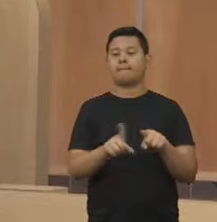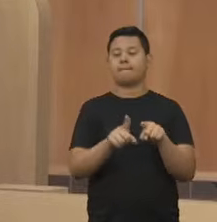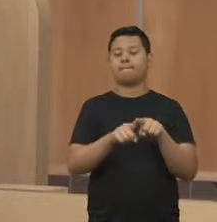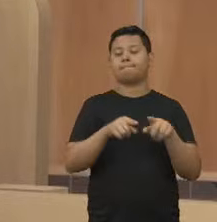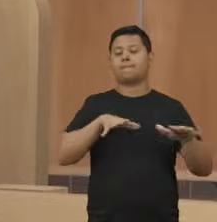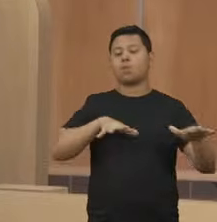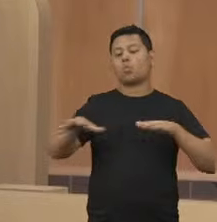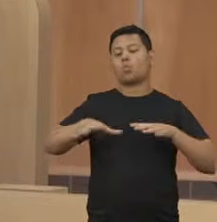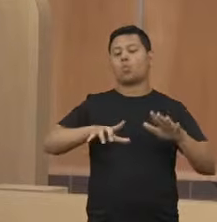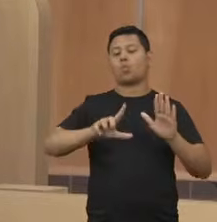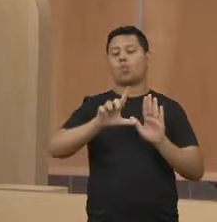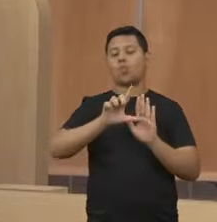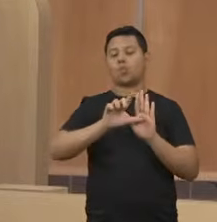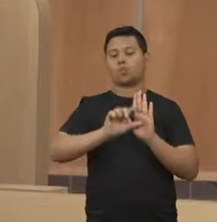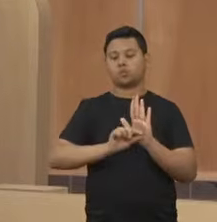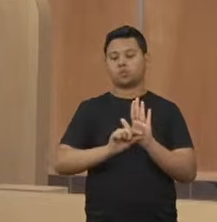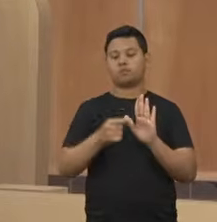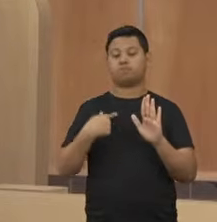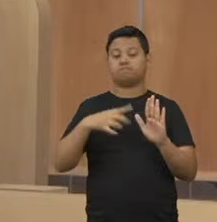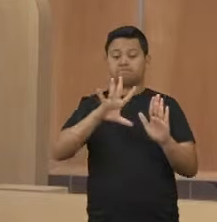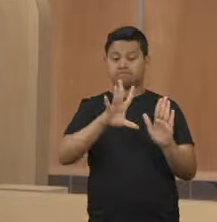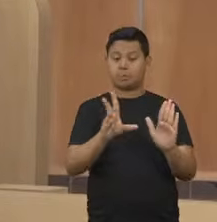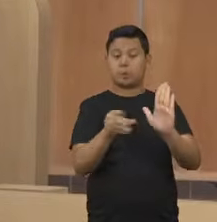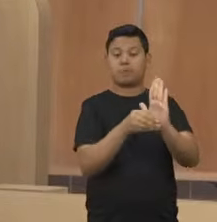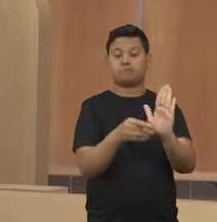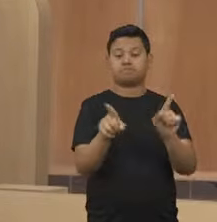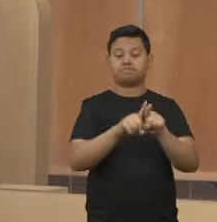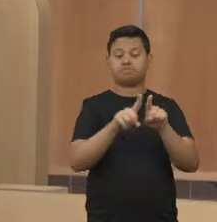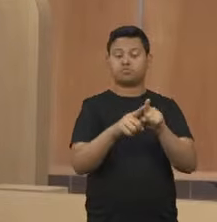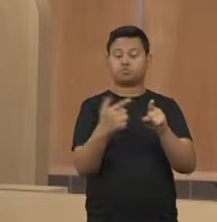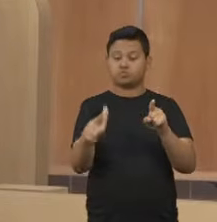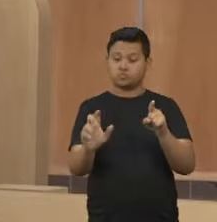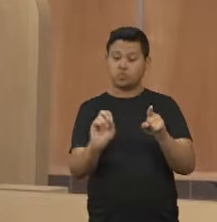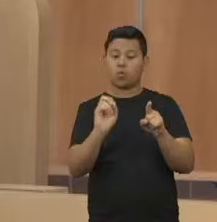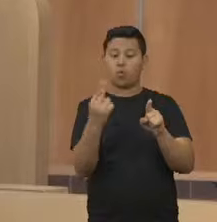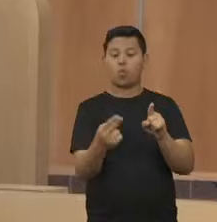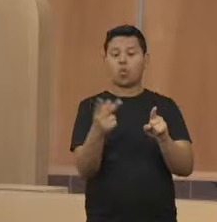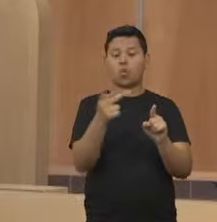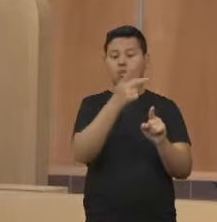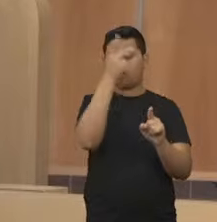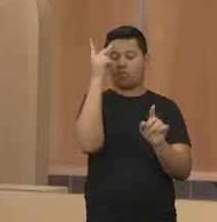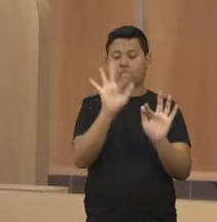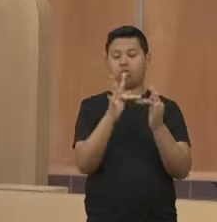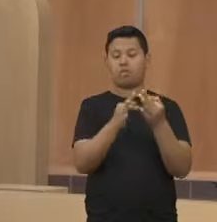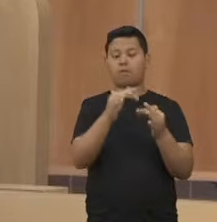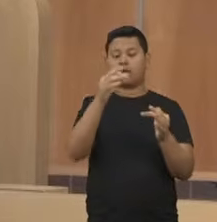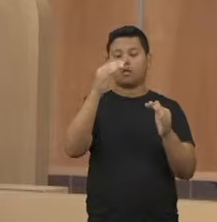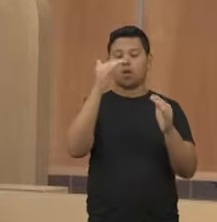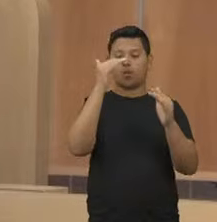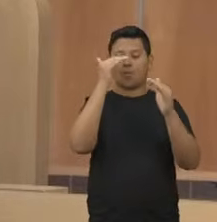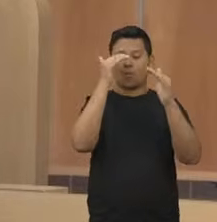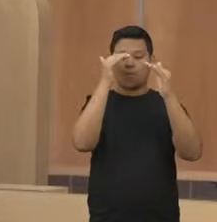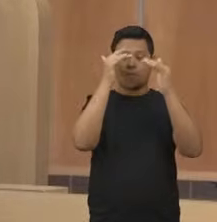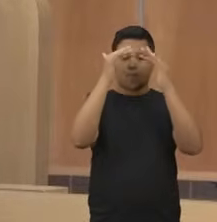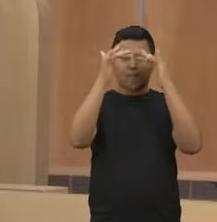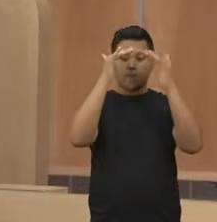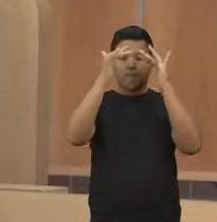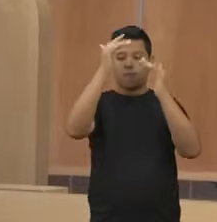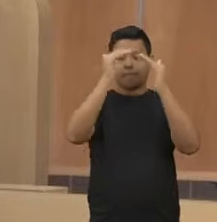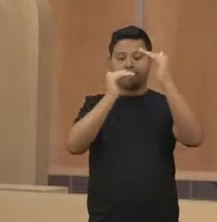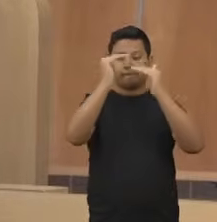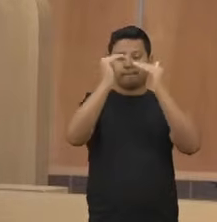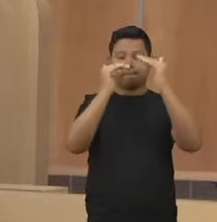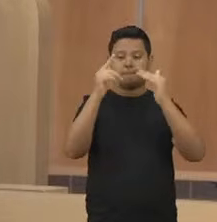mobilidade reduzida. E nós acrescentamos ou com neurodivergência, porque é um tema que nós